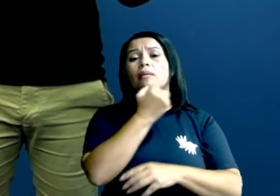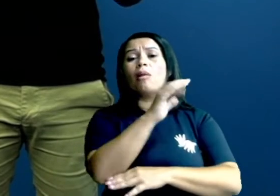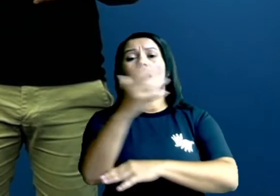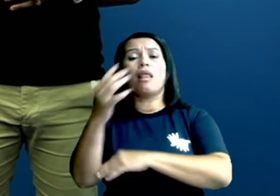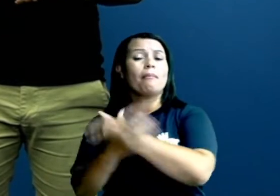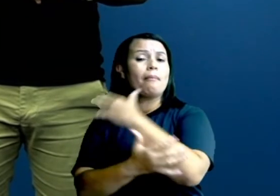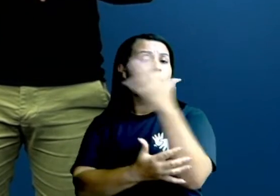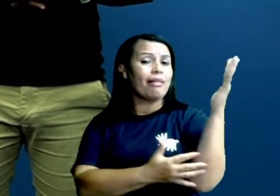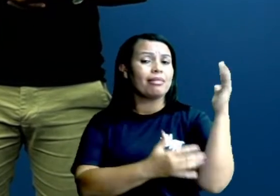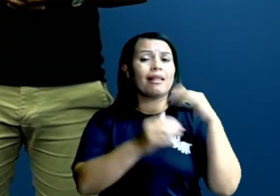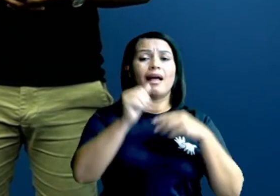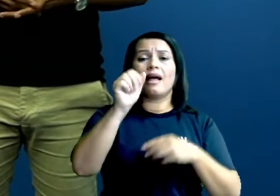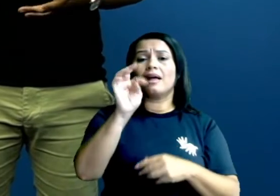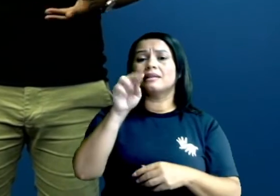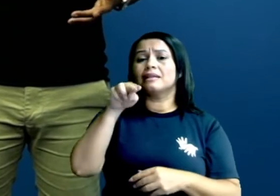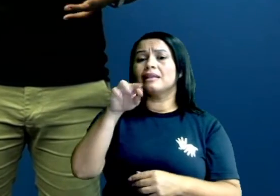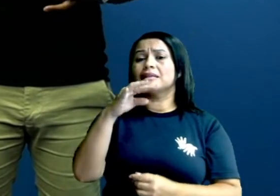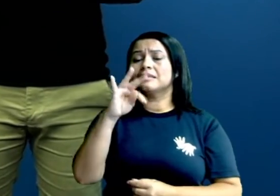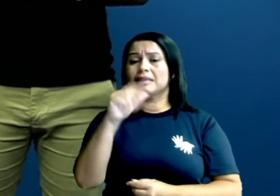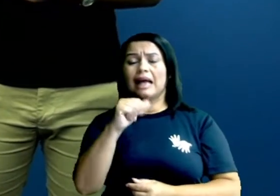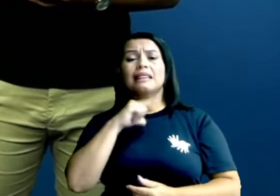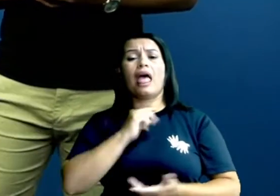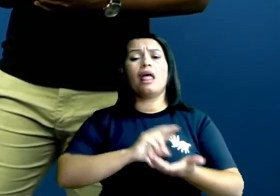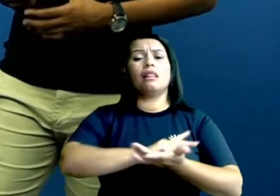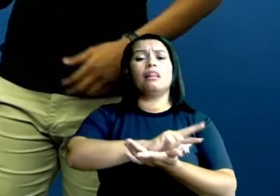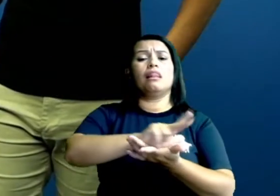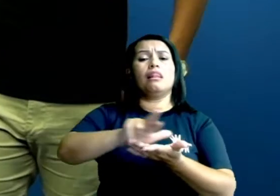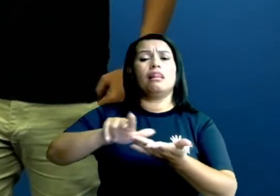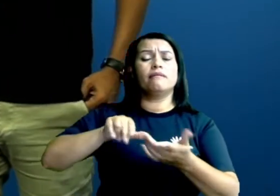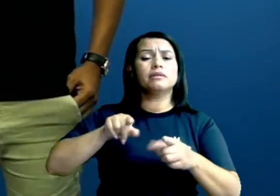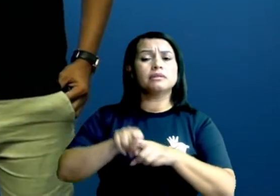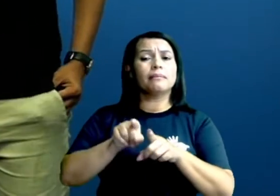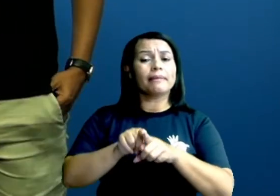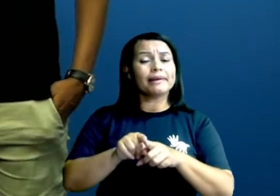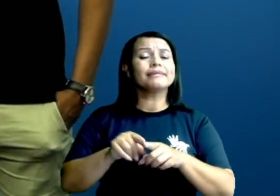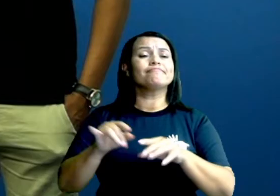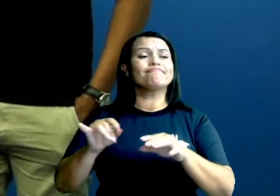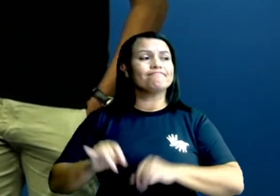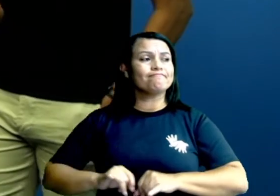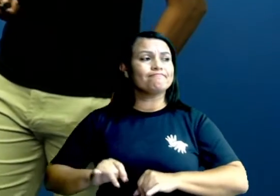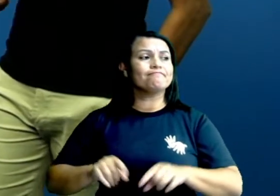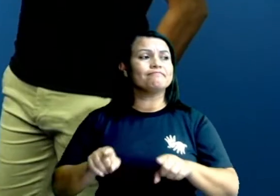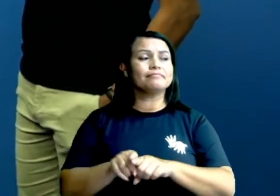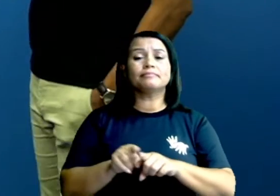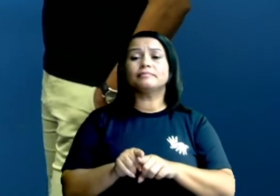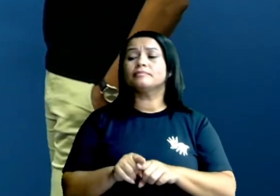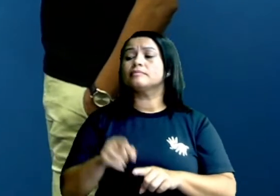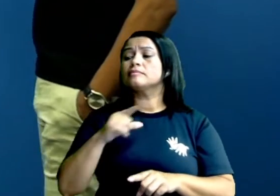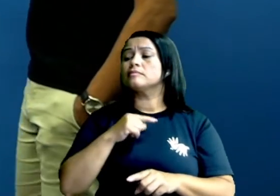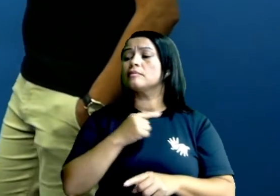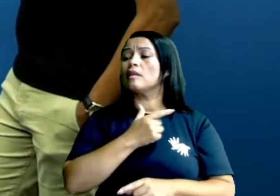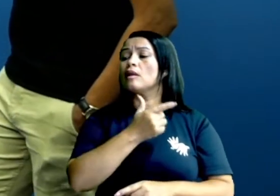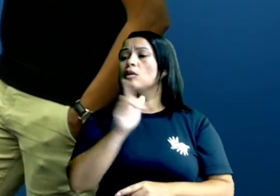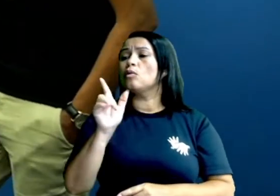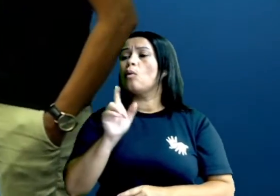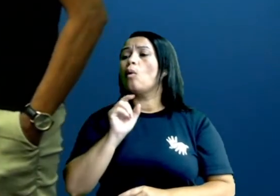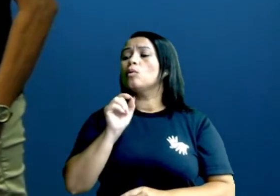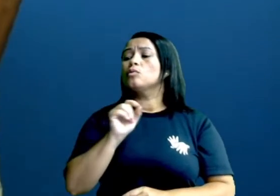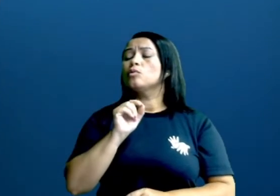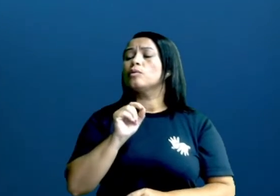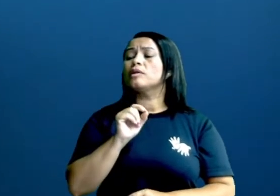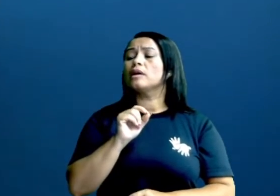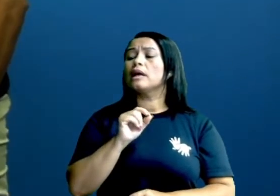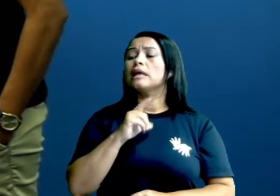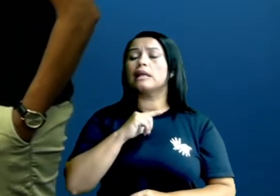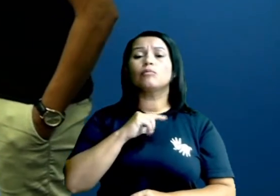rica biodiversidade, e essa biodiversidade, né, ela vai ser, com certeza, afetada. Partindo para o próximo domínio vegetal, a